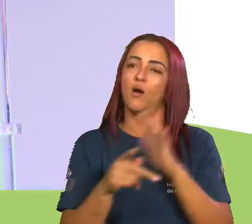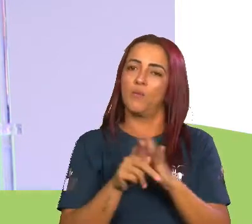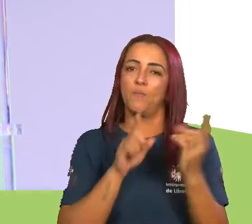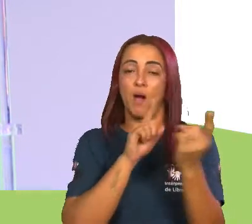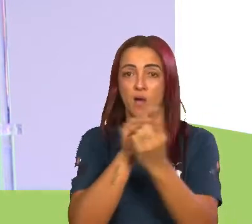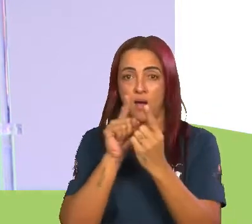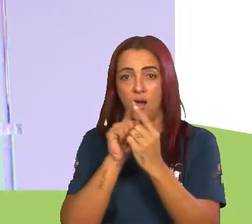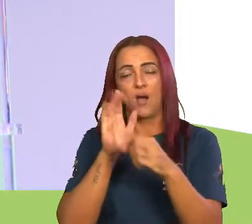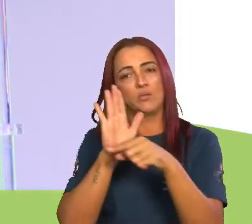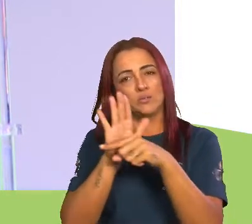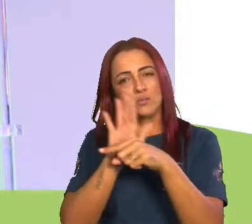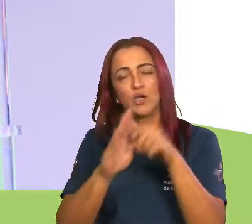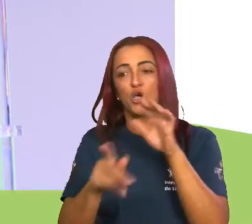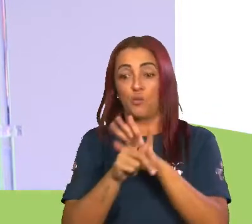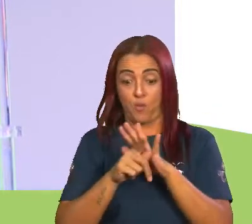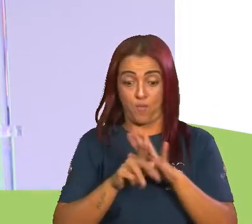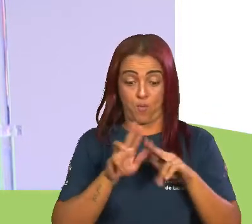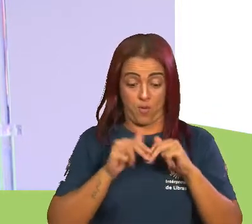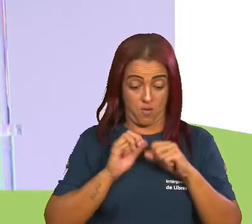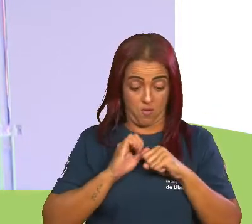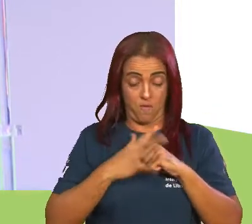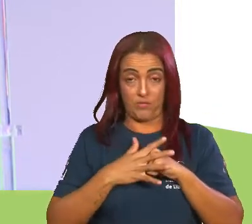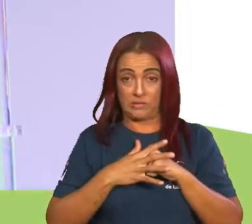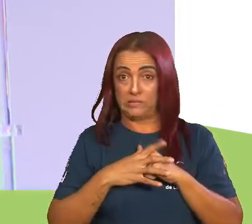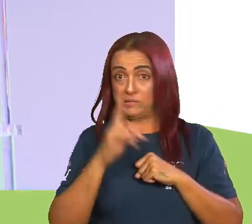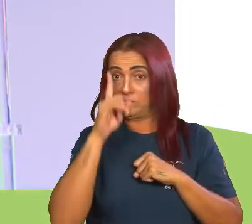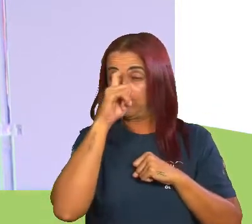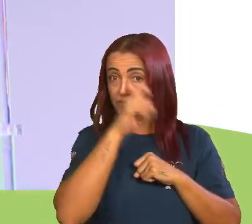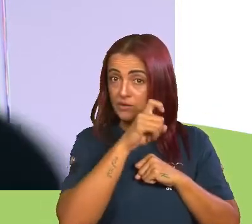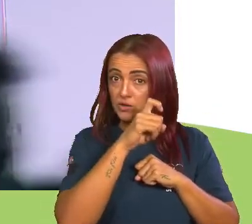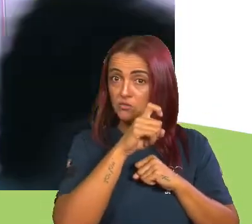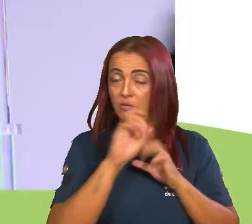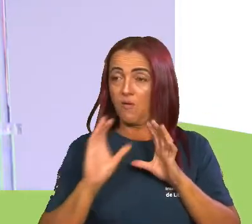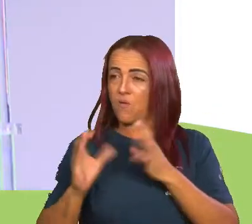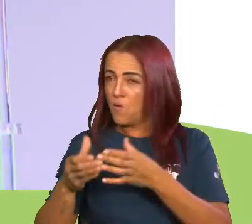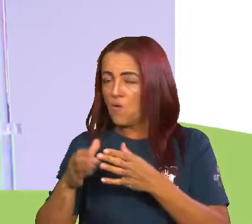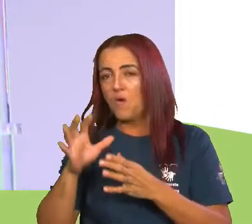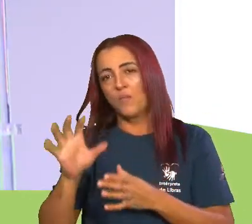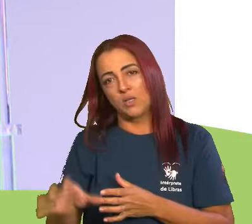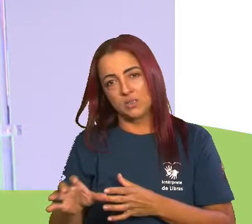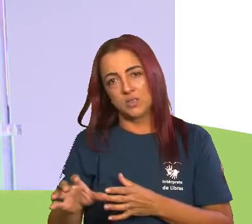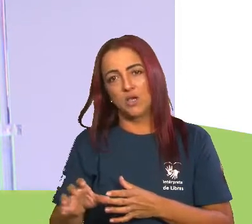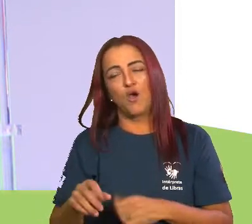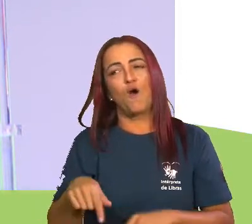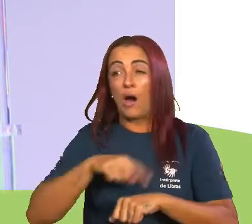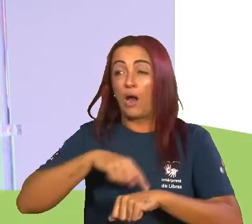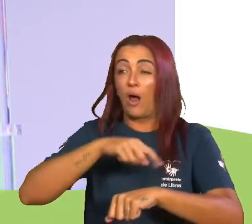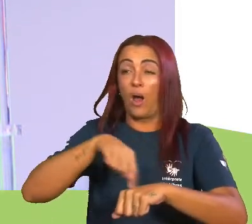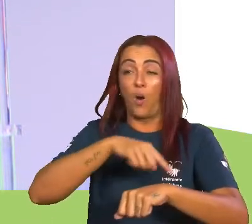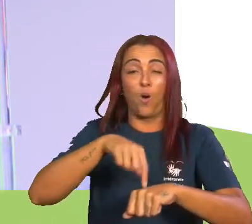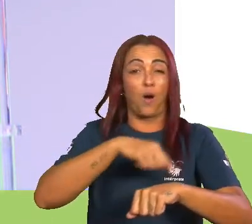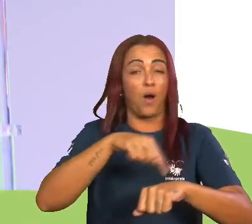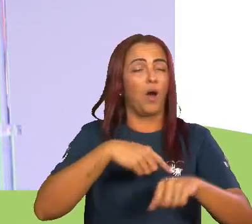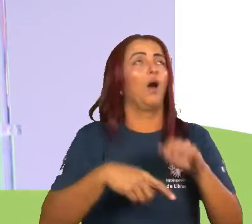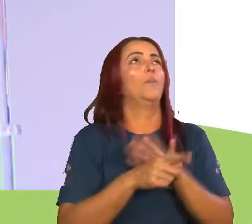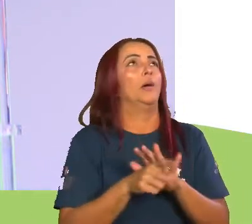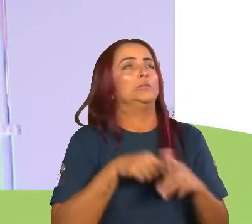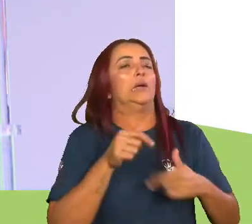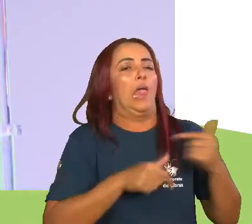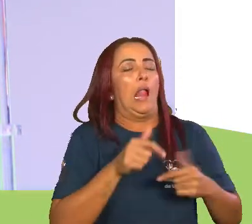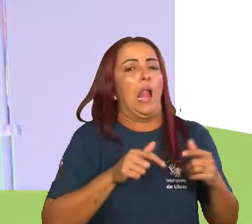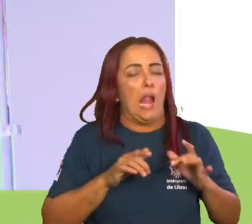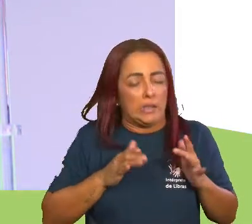com Covid-19, essa categoria sentiu de perto as dores da pandemia. São horas e horas de plantão, o medo